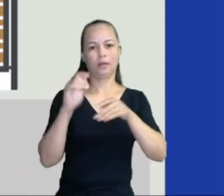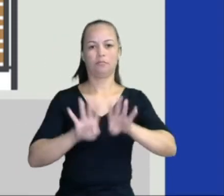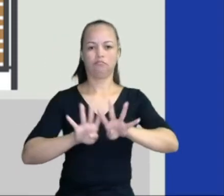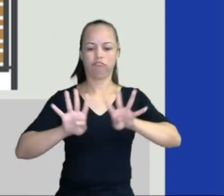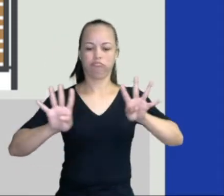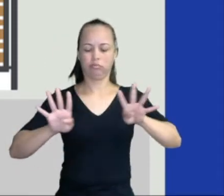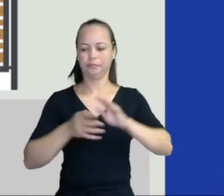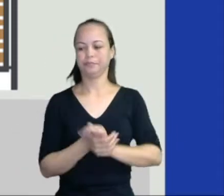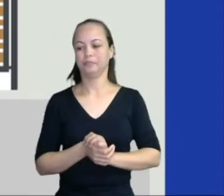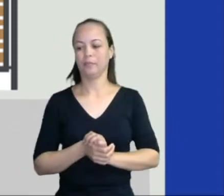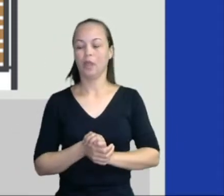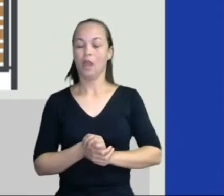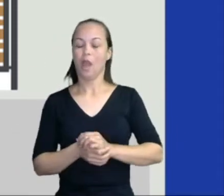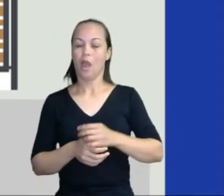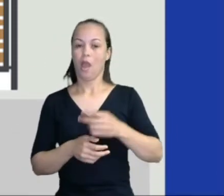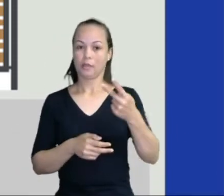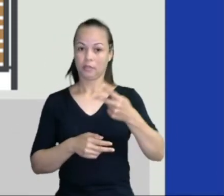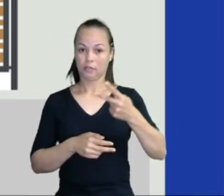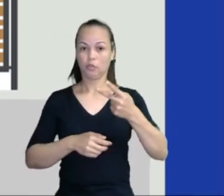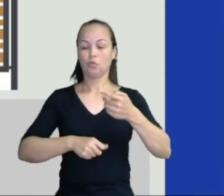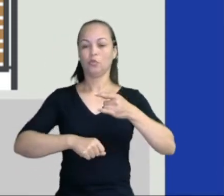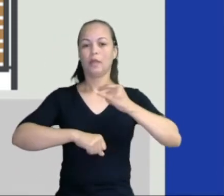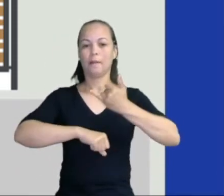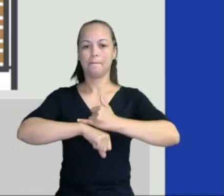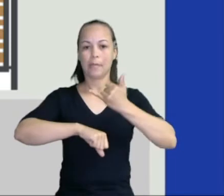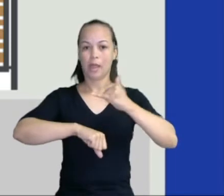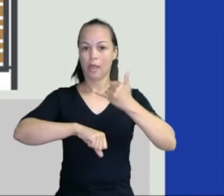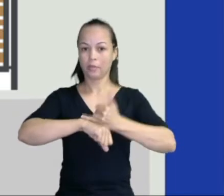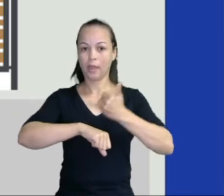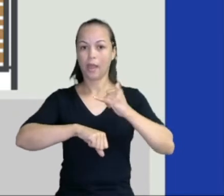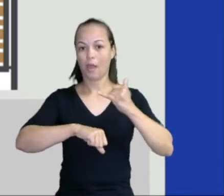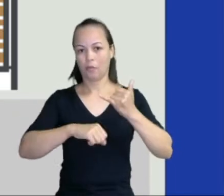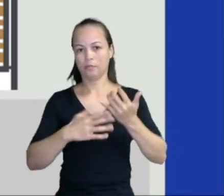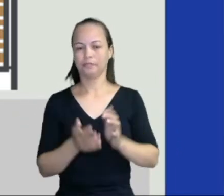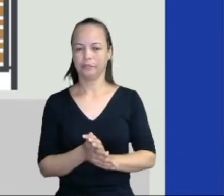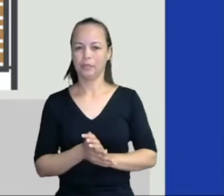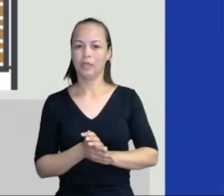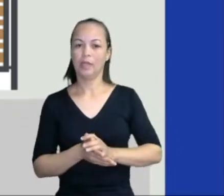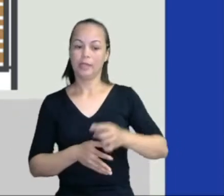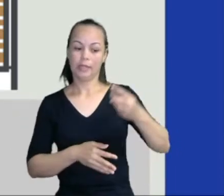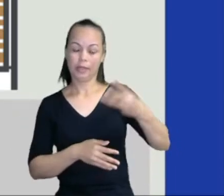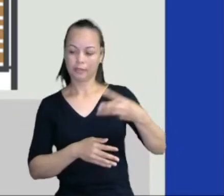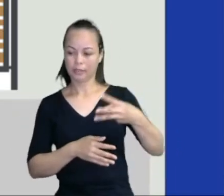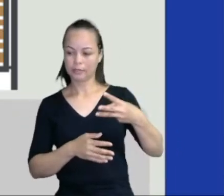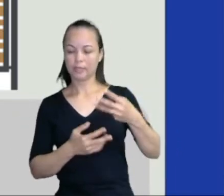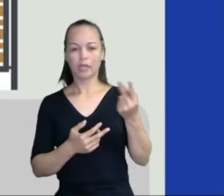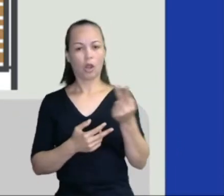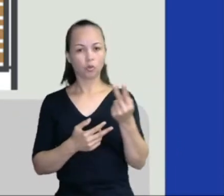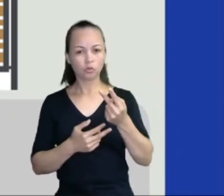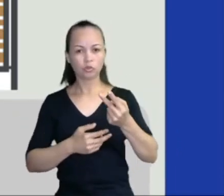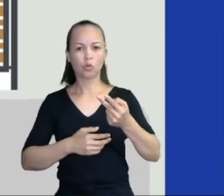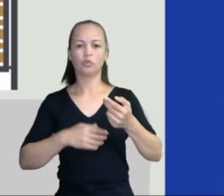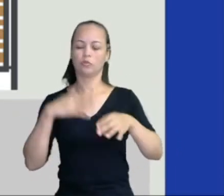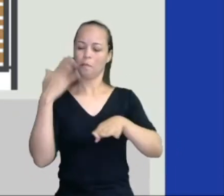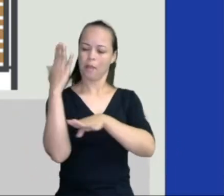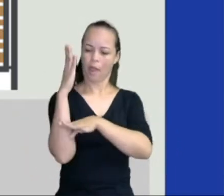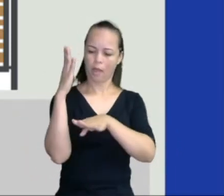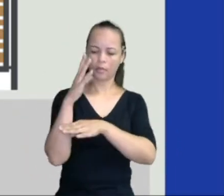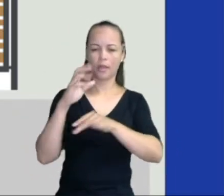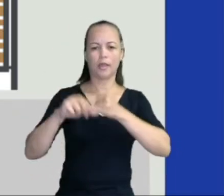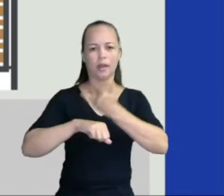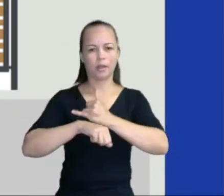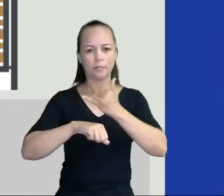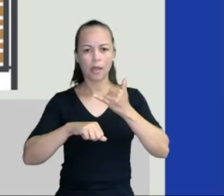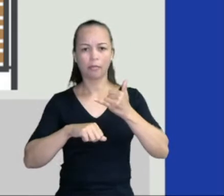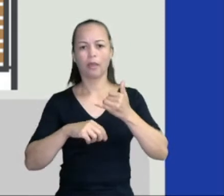A segunda é feita de metal. E a terceira é feita de madeira com metal. Então, é o mesmo objeto que pode ser